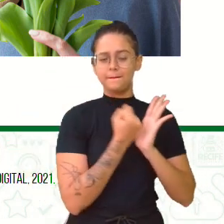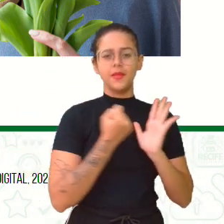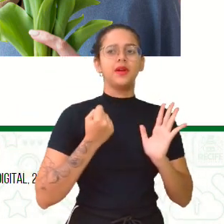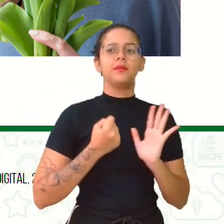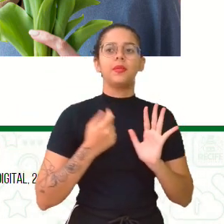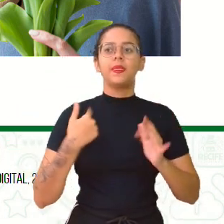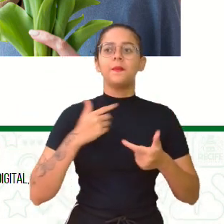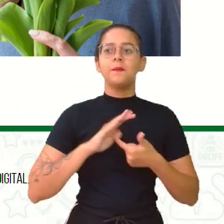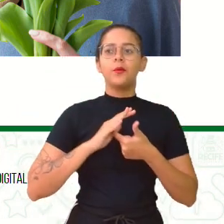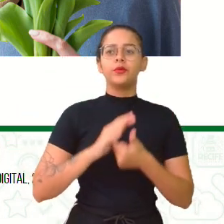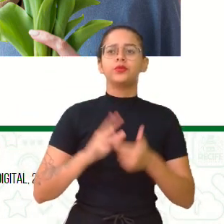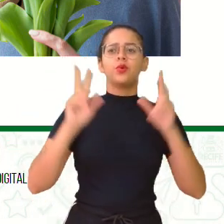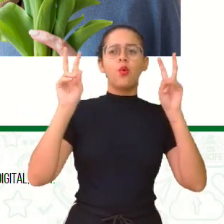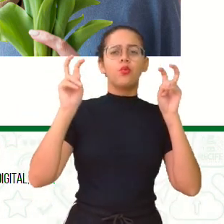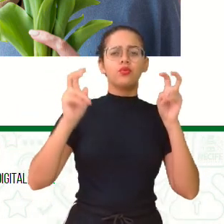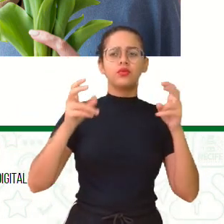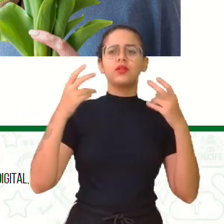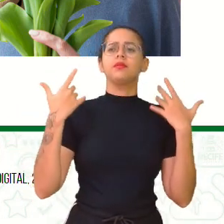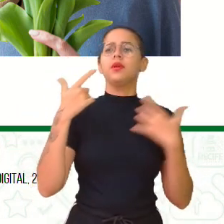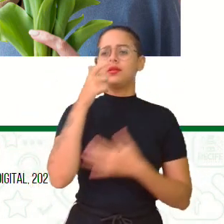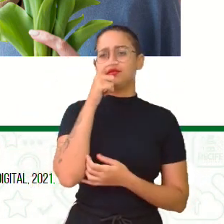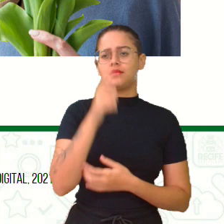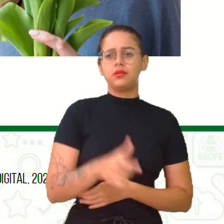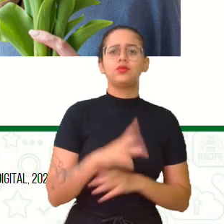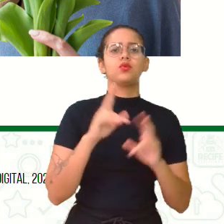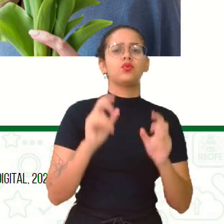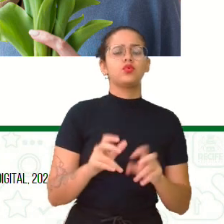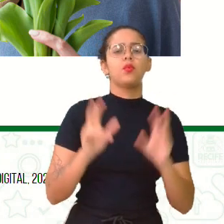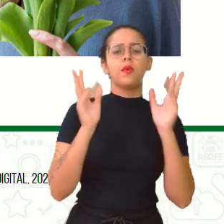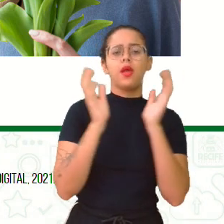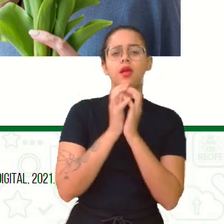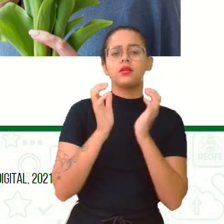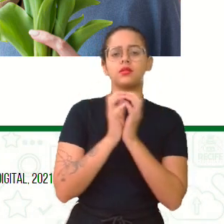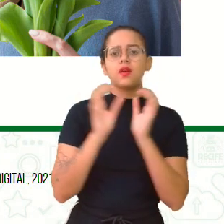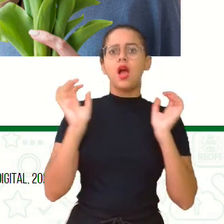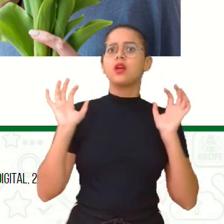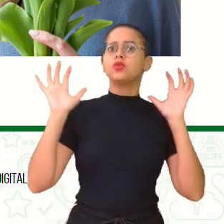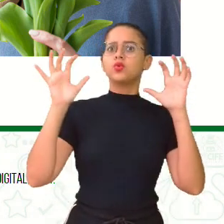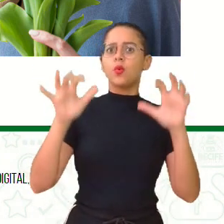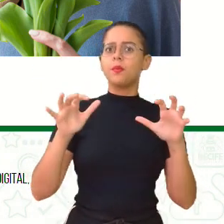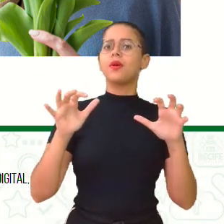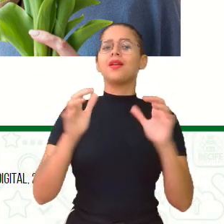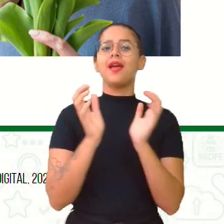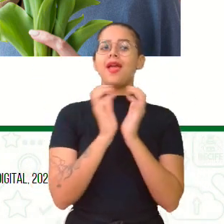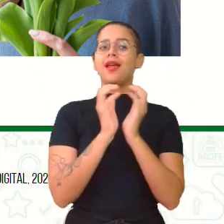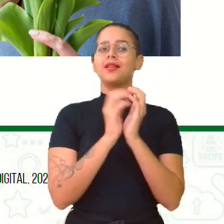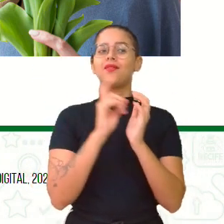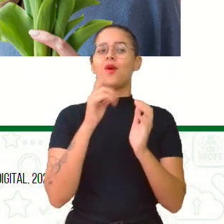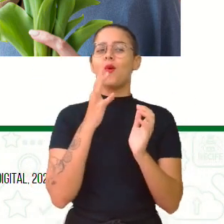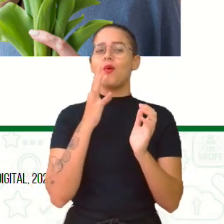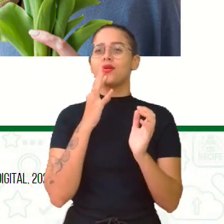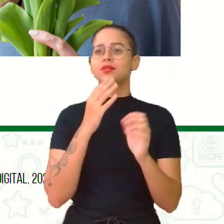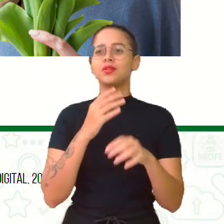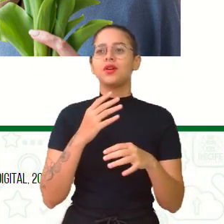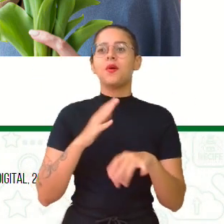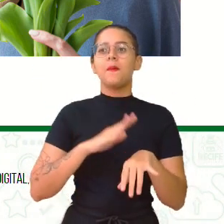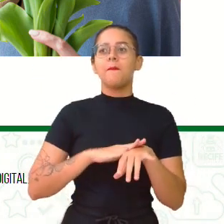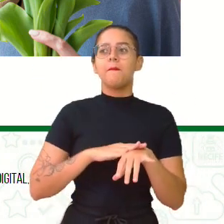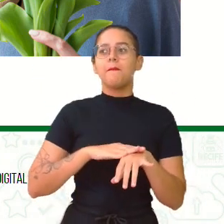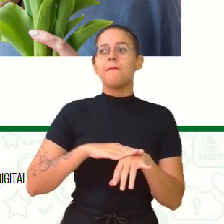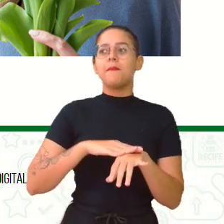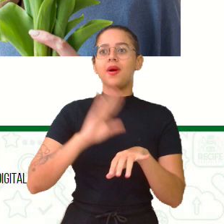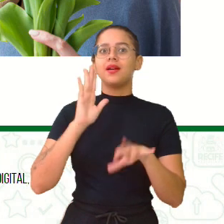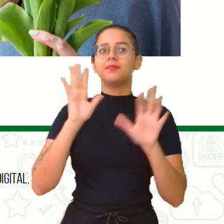eu trouxe esse tema bem interessante, que é sobre o Recife assombrado. O Recife é conhecido como uma das cidades mais mal assombradas